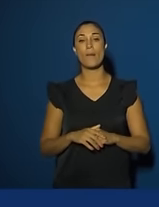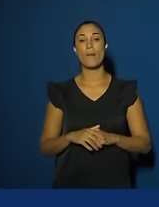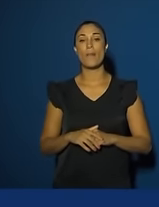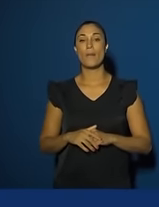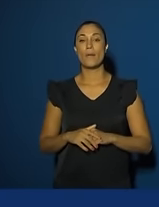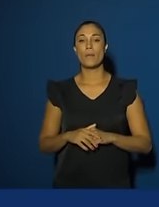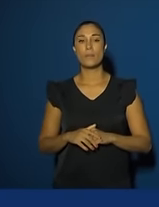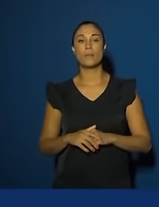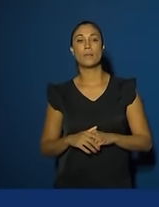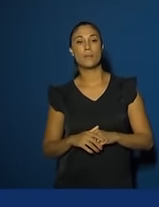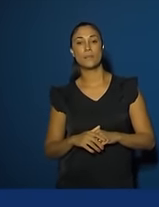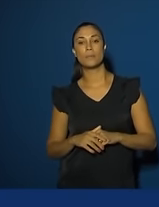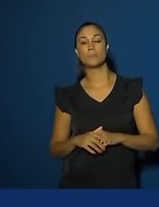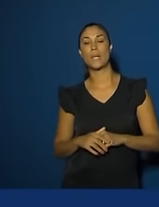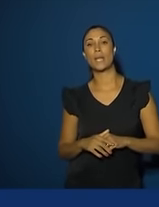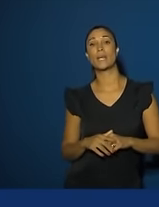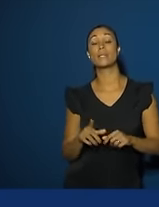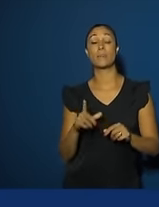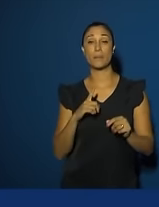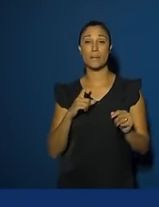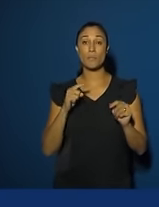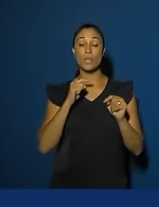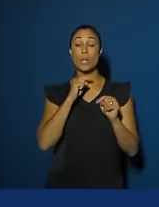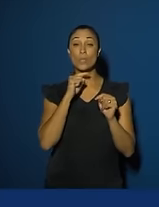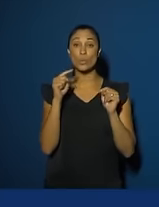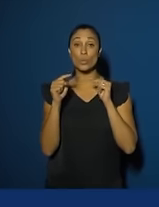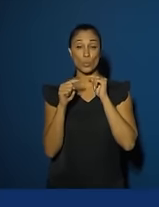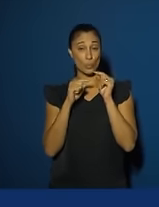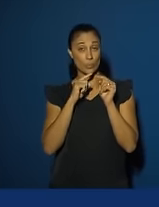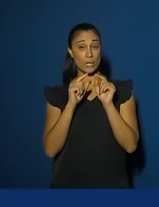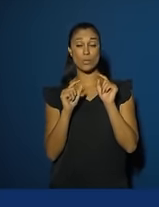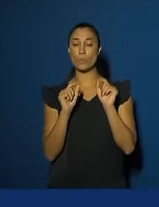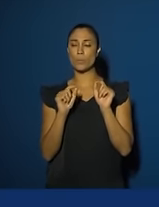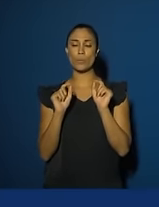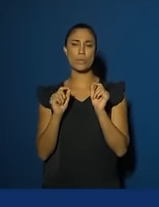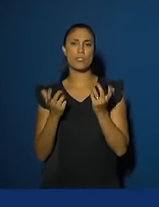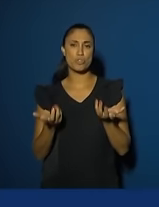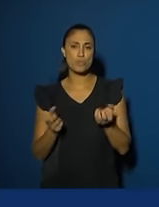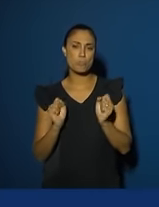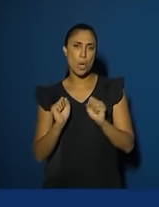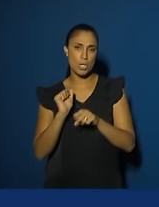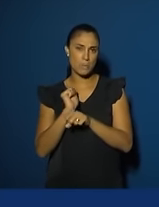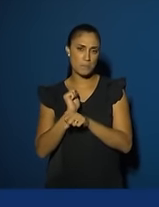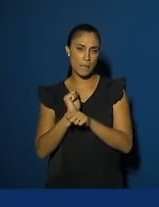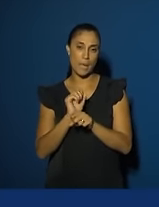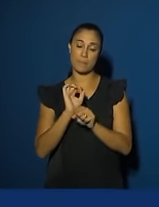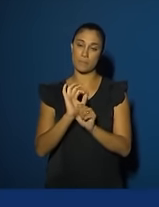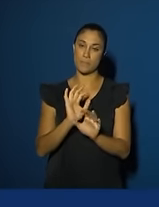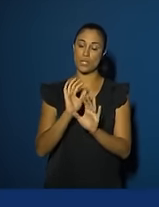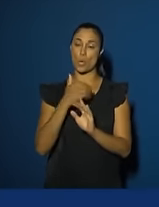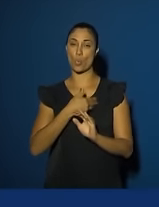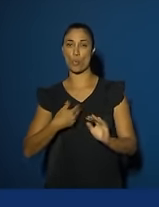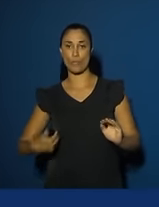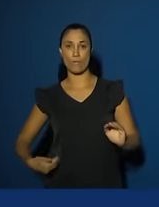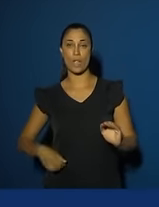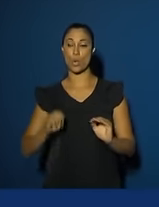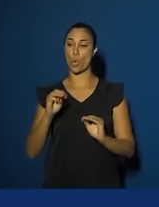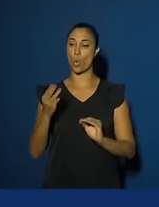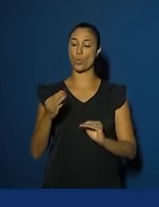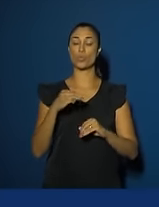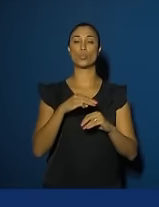e muita uma certa dúvida sobre aquilo que a gente podia esperar seja do governo ou seja do